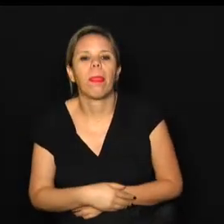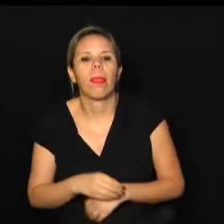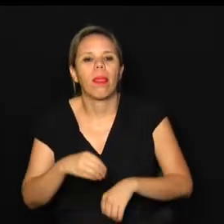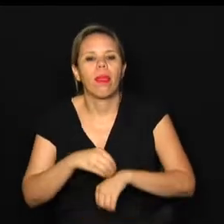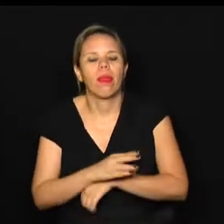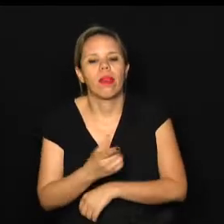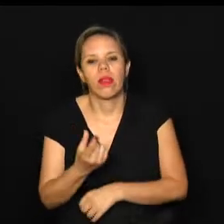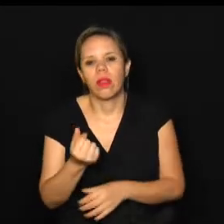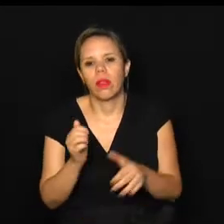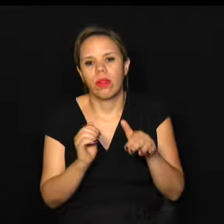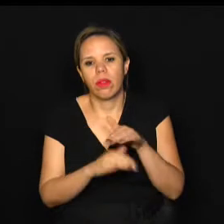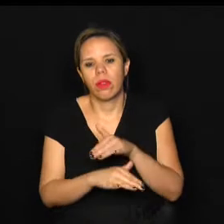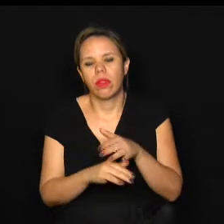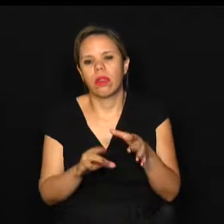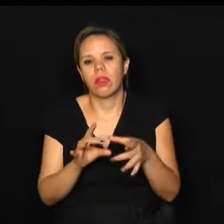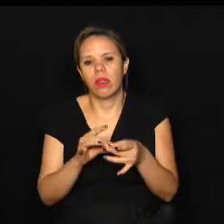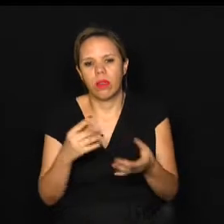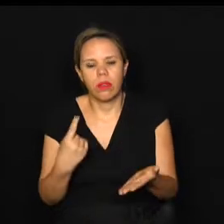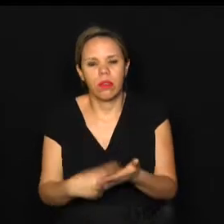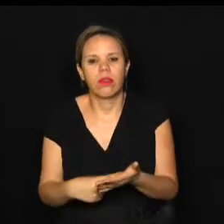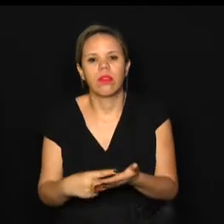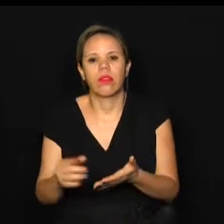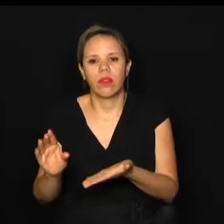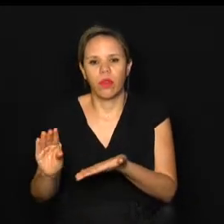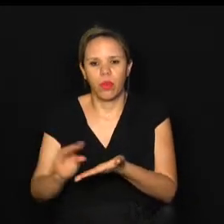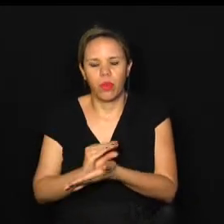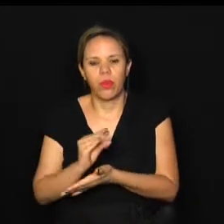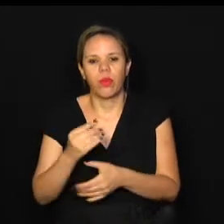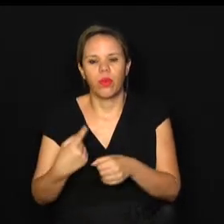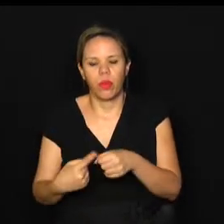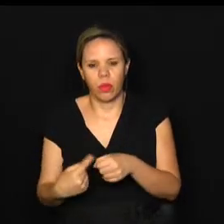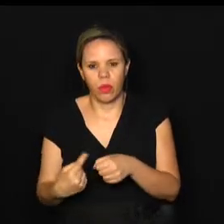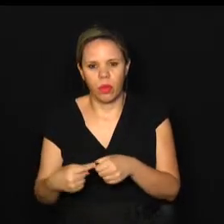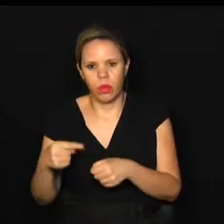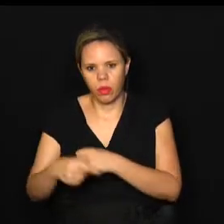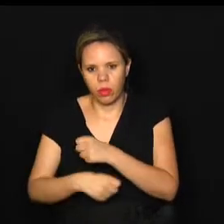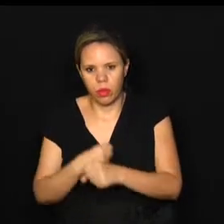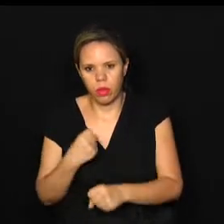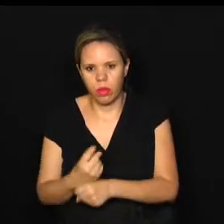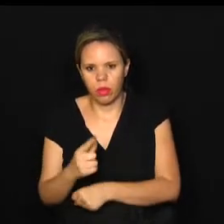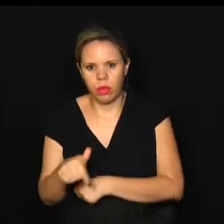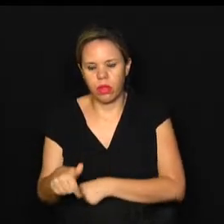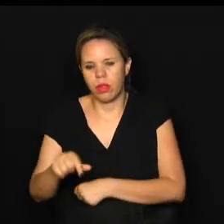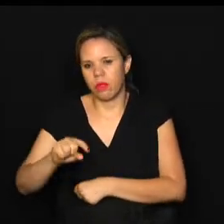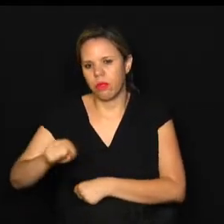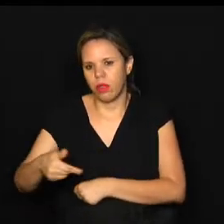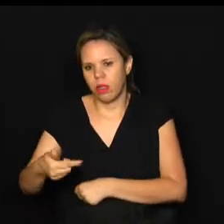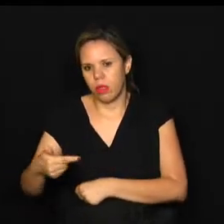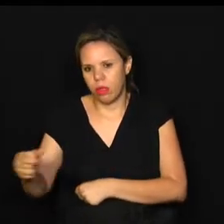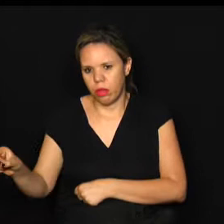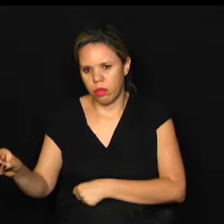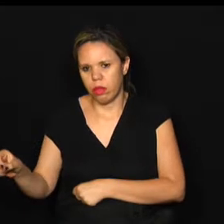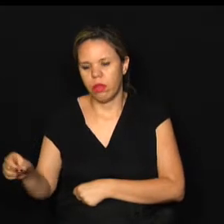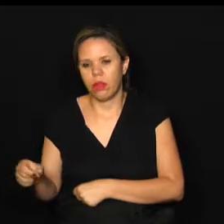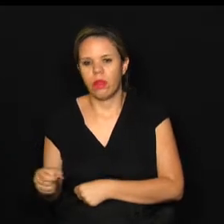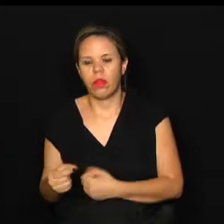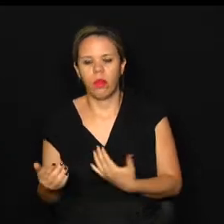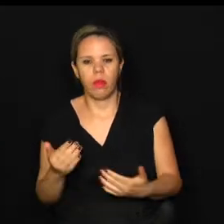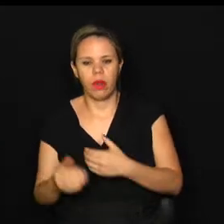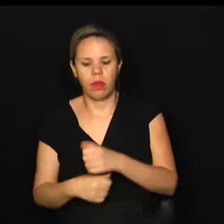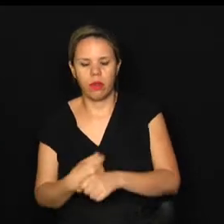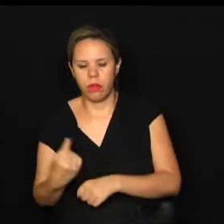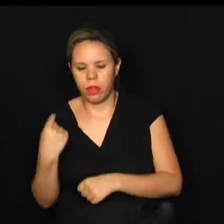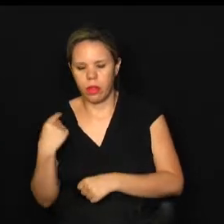de capital, que são os convênios que o município recebe, então esse ano foram recebidos 17 milhões e 200 contra 25 milhões e 300 no ano